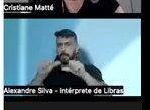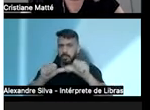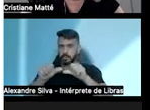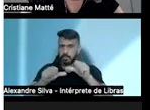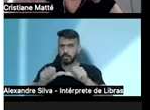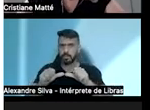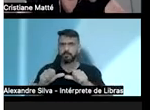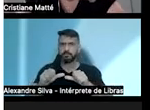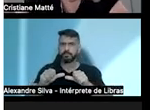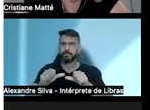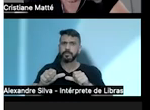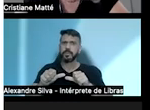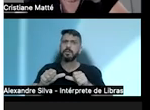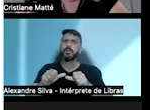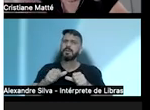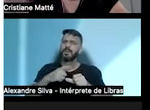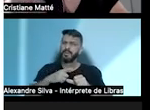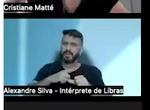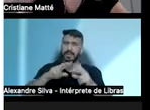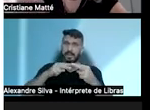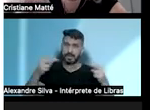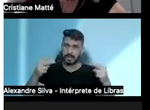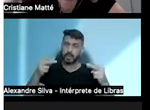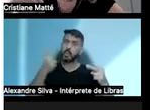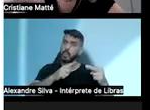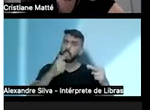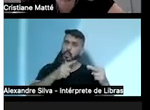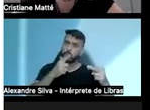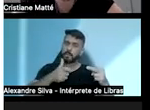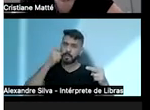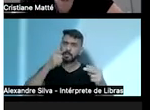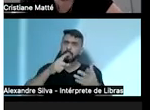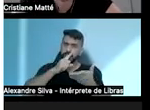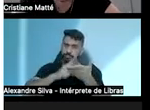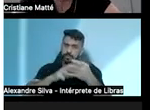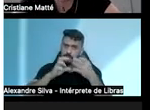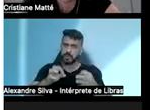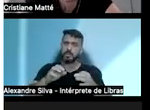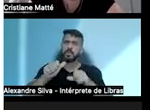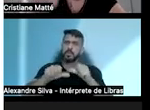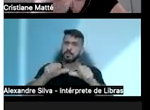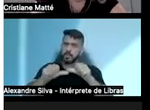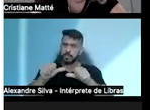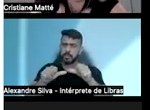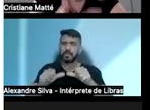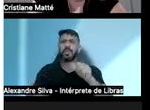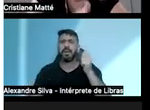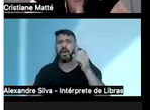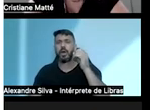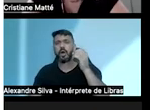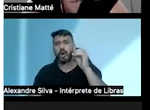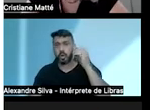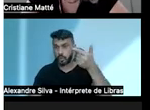expressão da metilação do DNA, ou seja, um impacto que pode ocorrer na alteração de expressão gênica em função